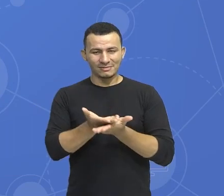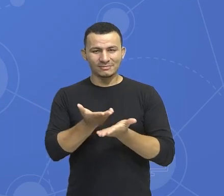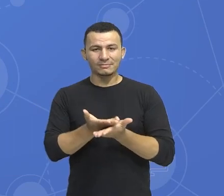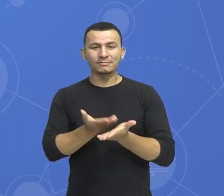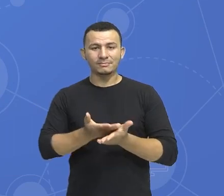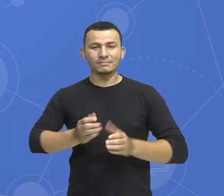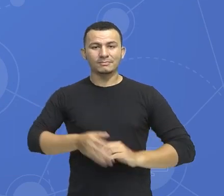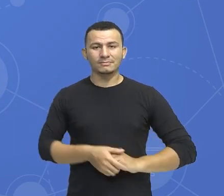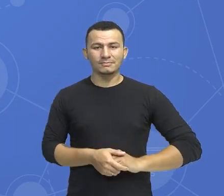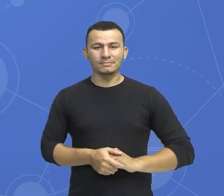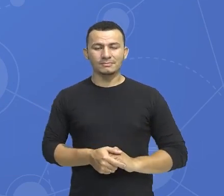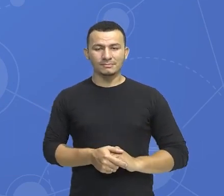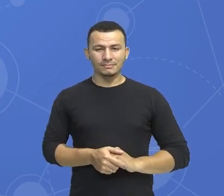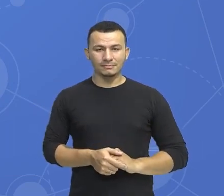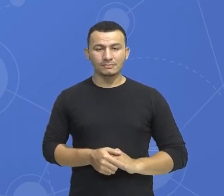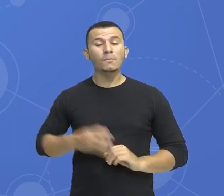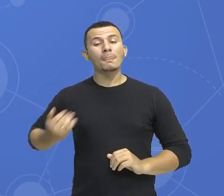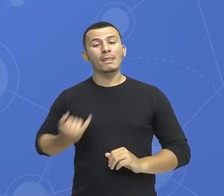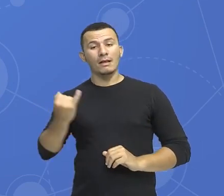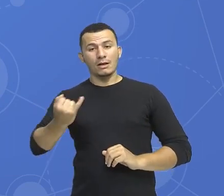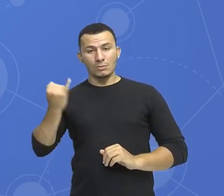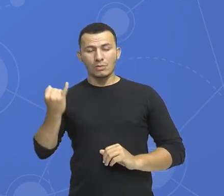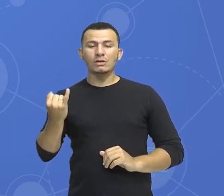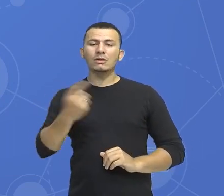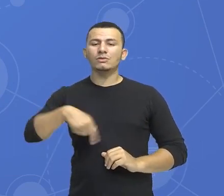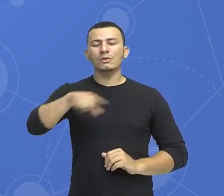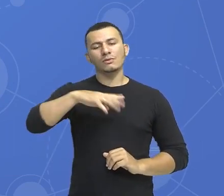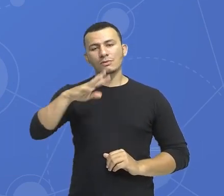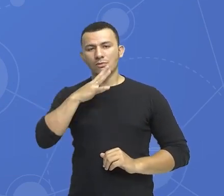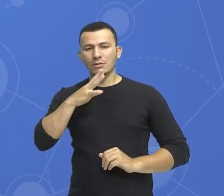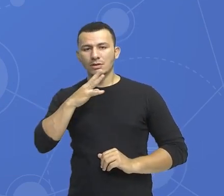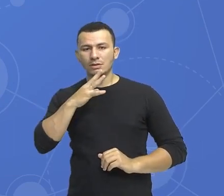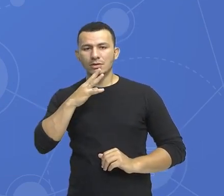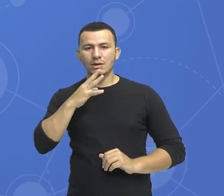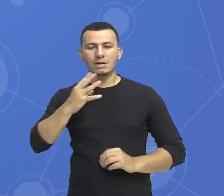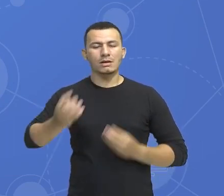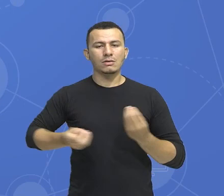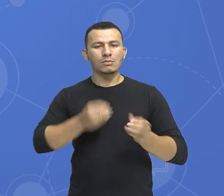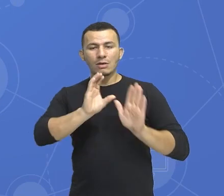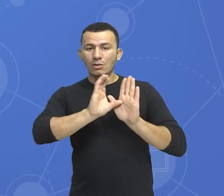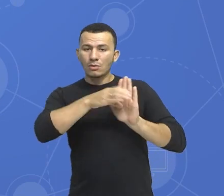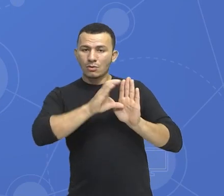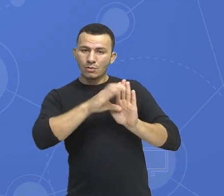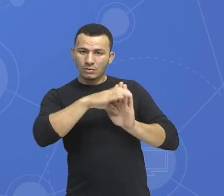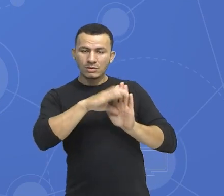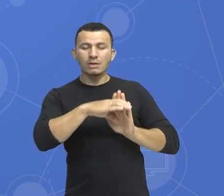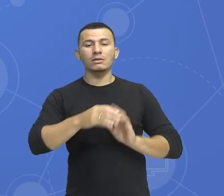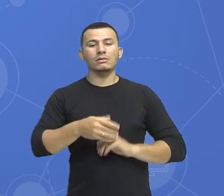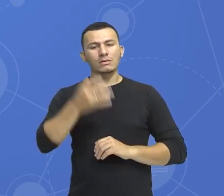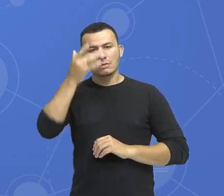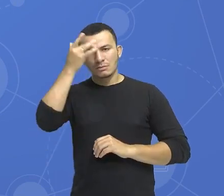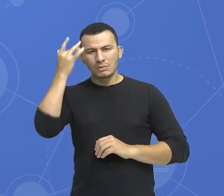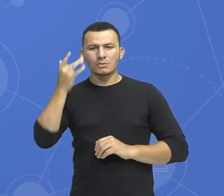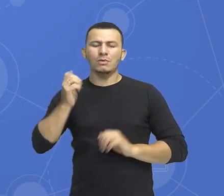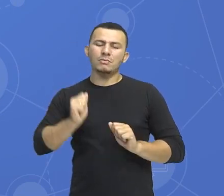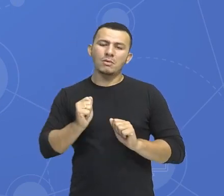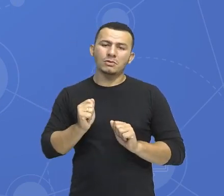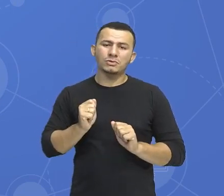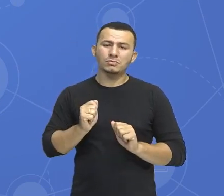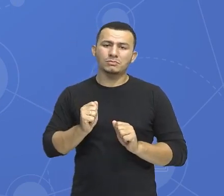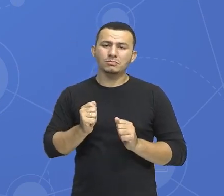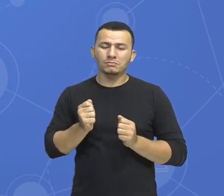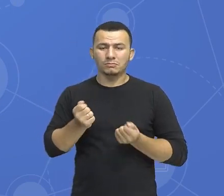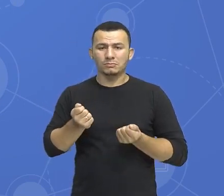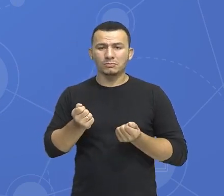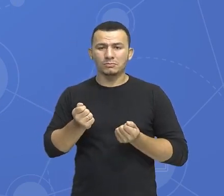hoje, e aí é muito importante nós sabermos sobre isso, né, sobre esse conceito. Muitas vezes a gente pode até estar sofrendo disso